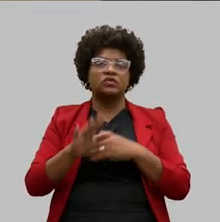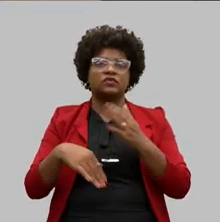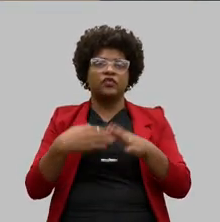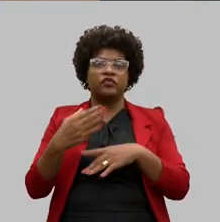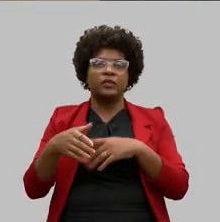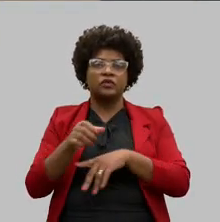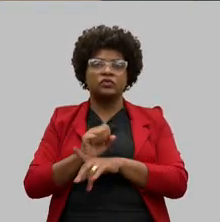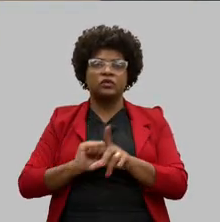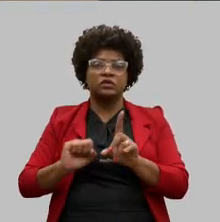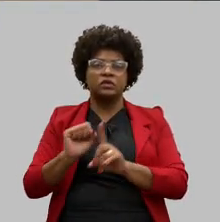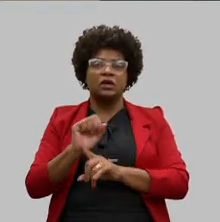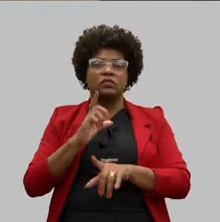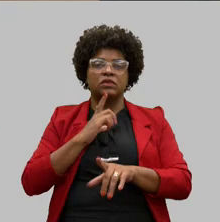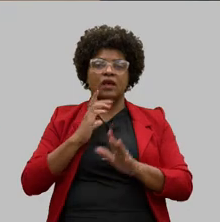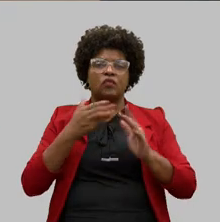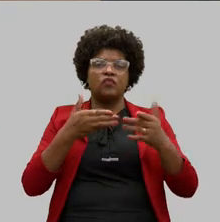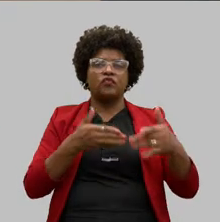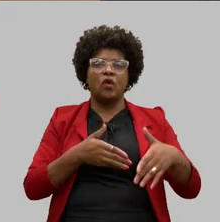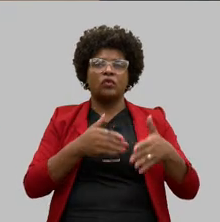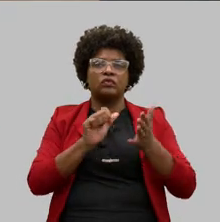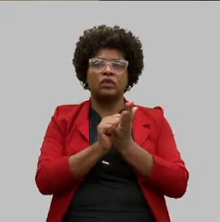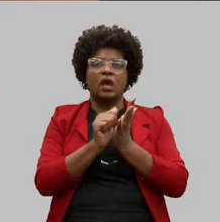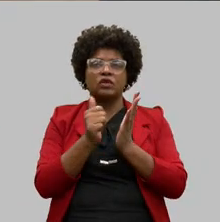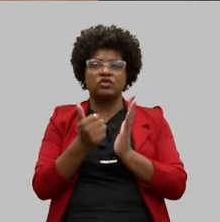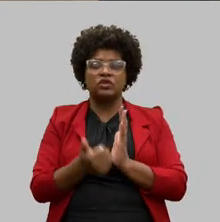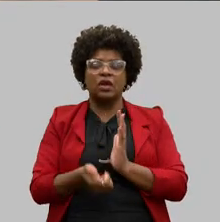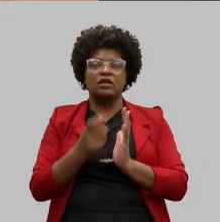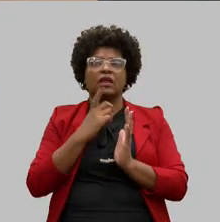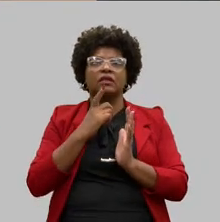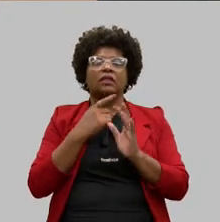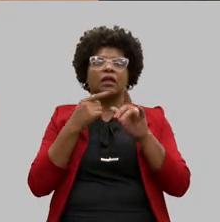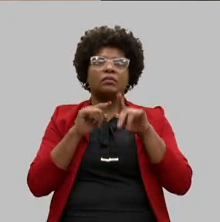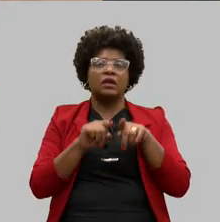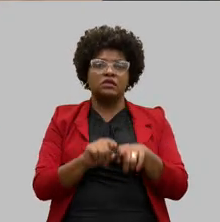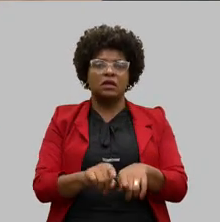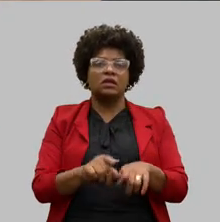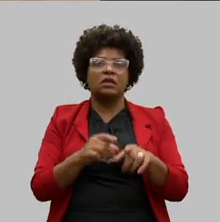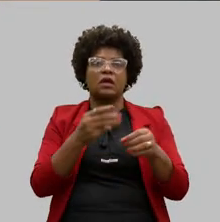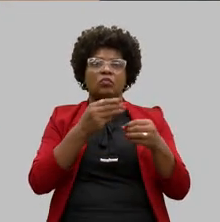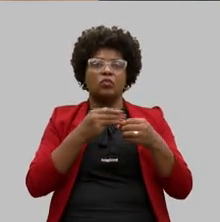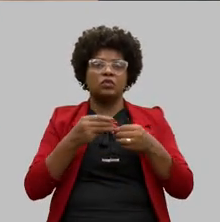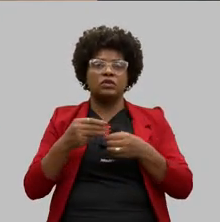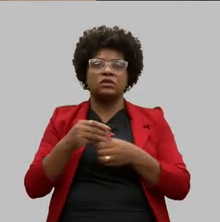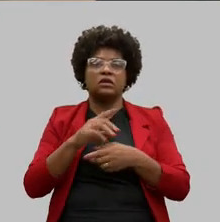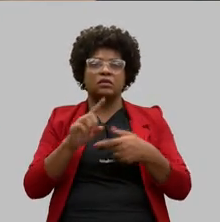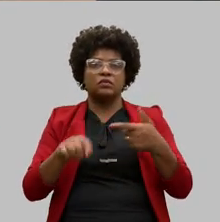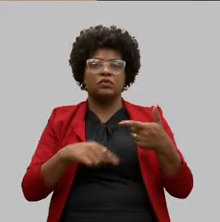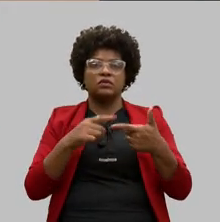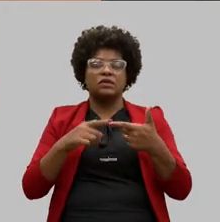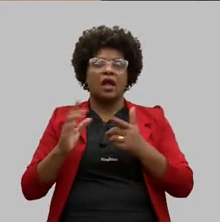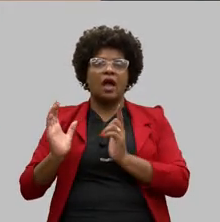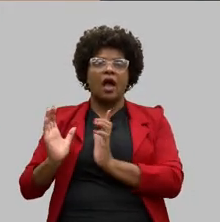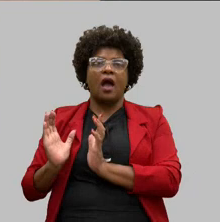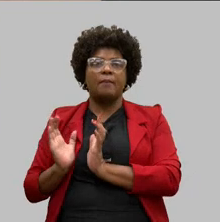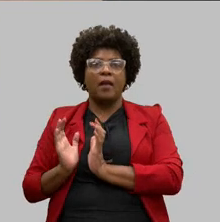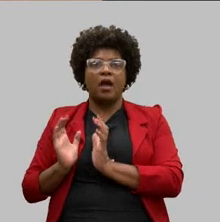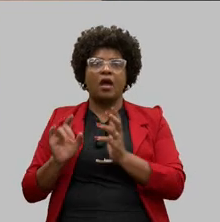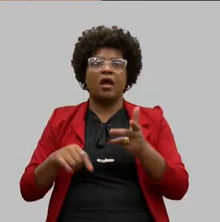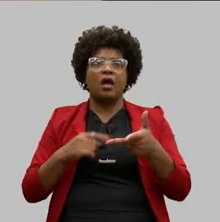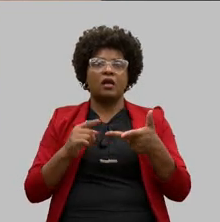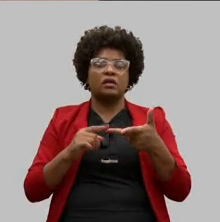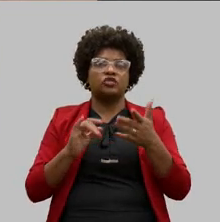nessa agenda tem como parceiros os municípios as apaz as instituições de longa permanência de